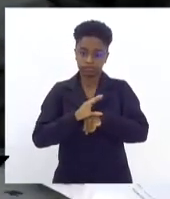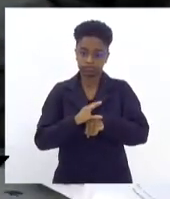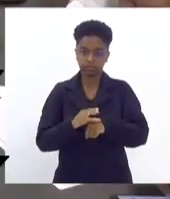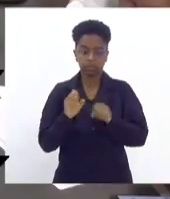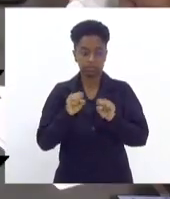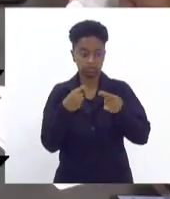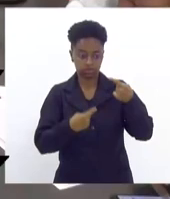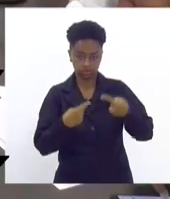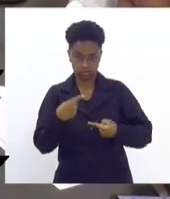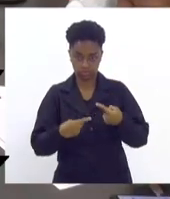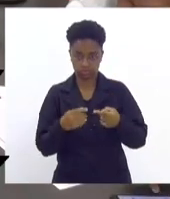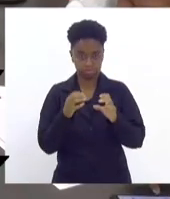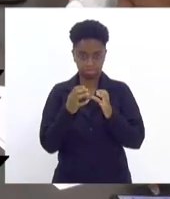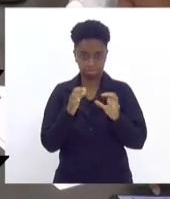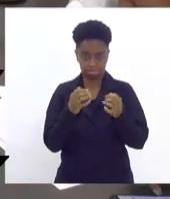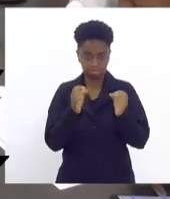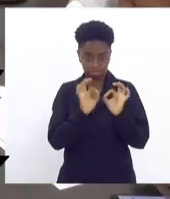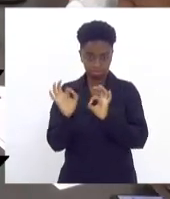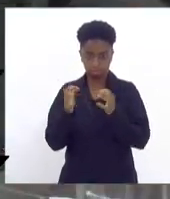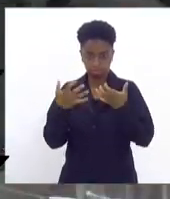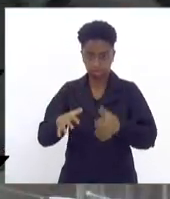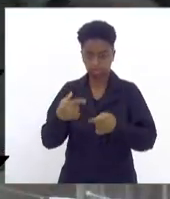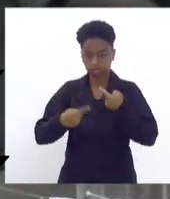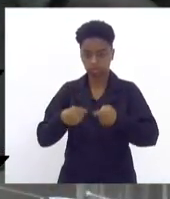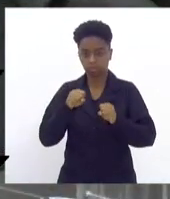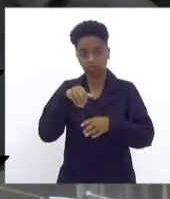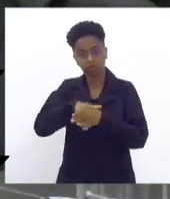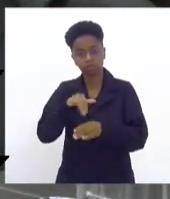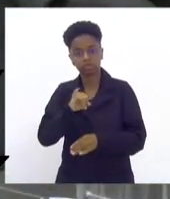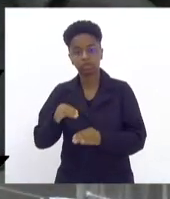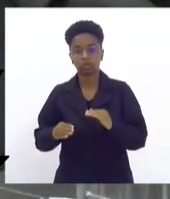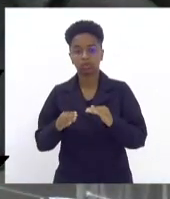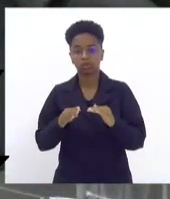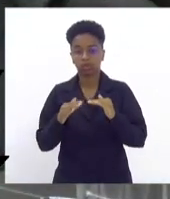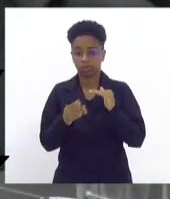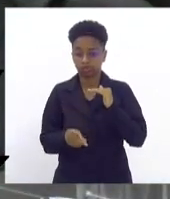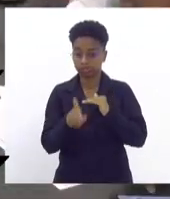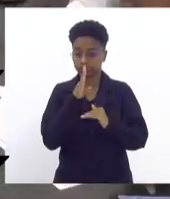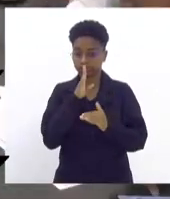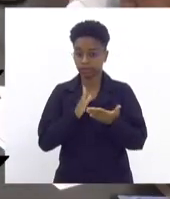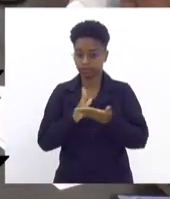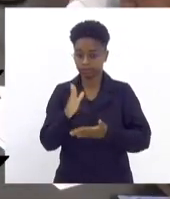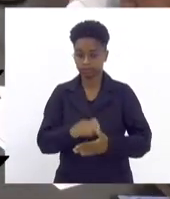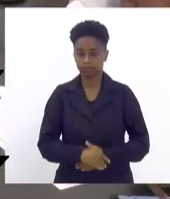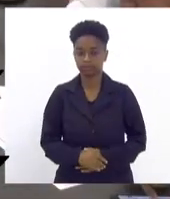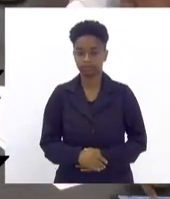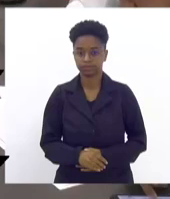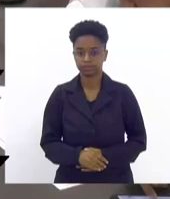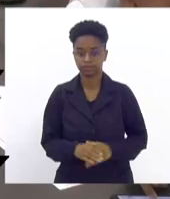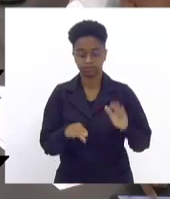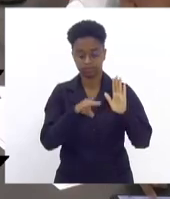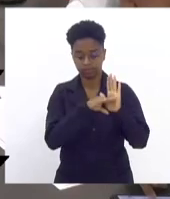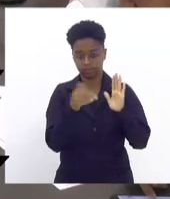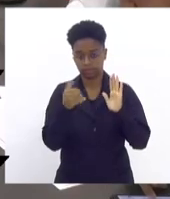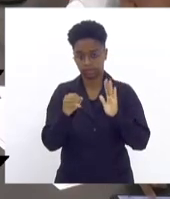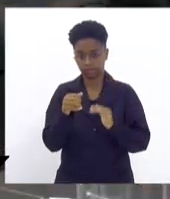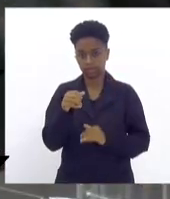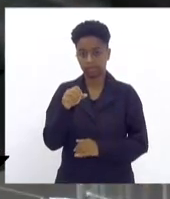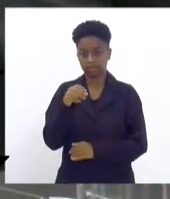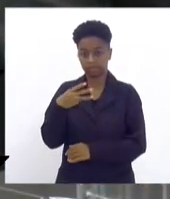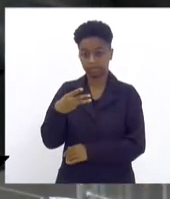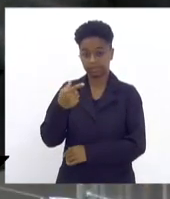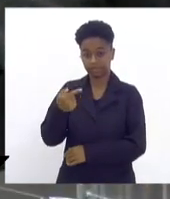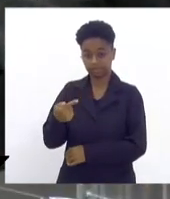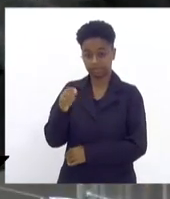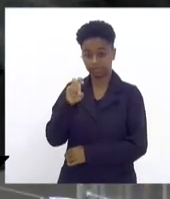discussão. Não havendo quem queira discutir, em votação, senhores que aprovam, permaneçam como estão. Aprovado. 10 da pauta, o PL